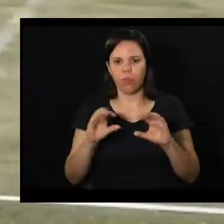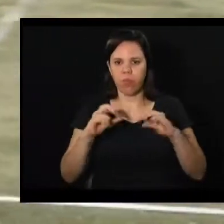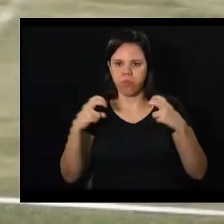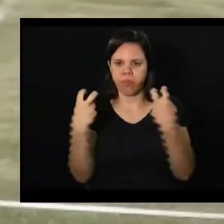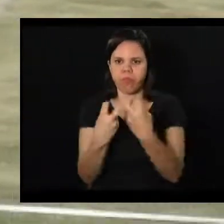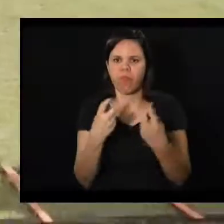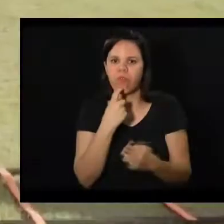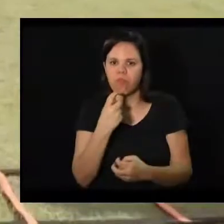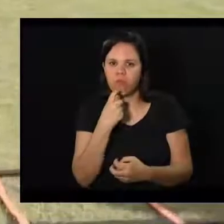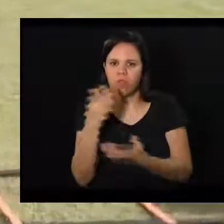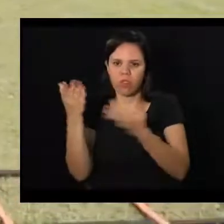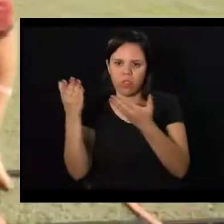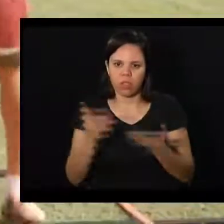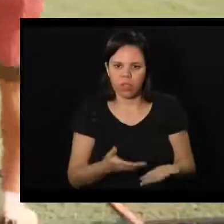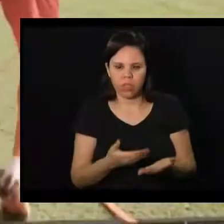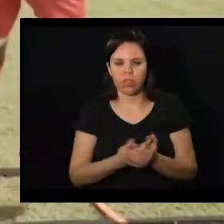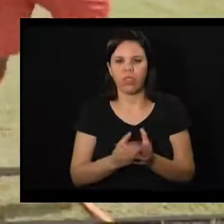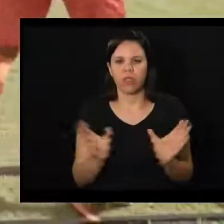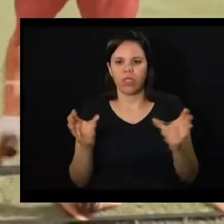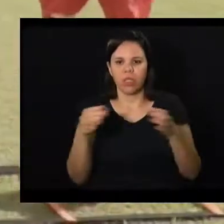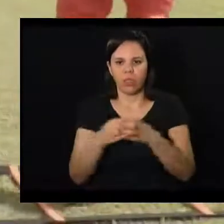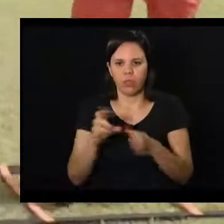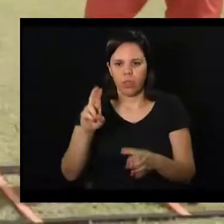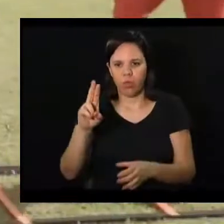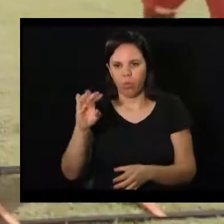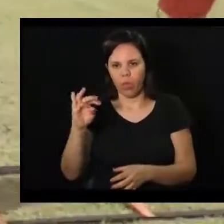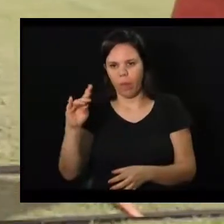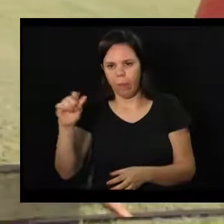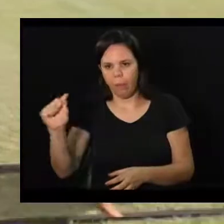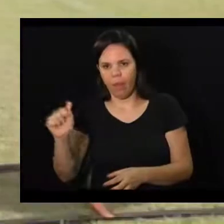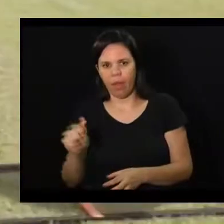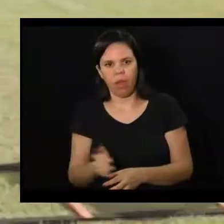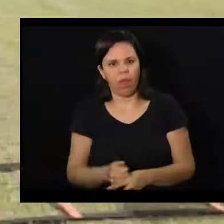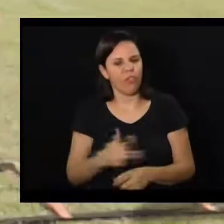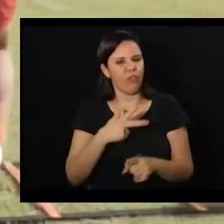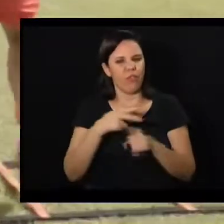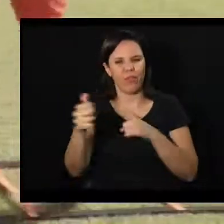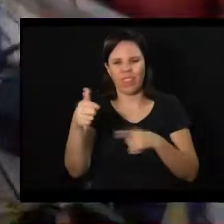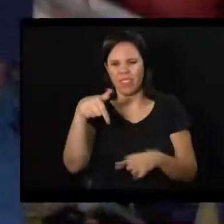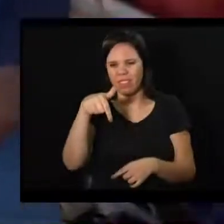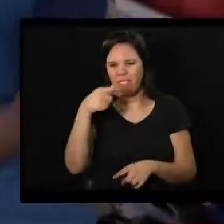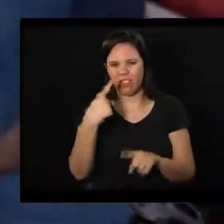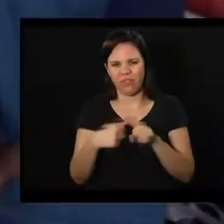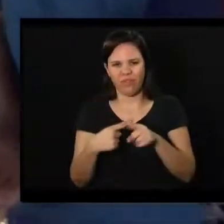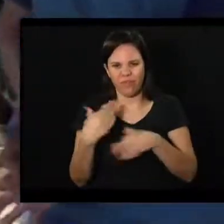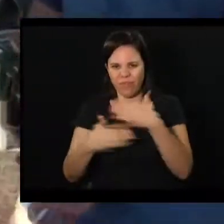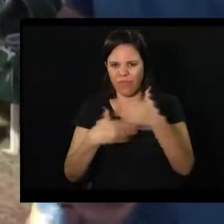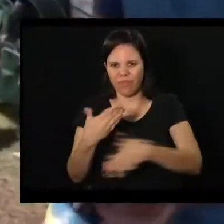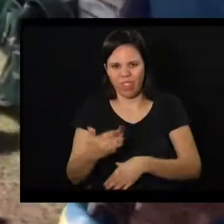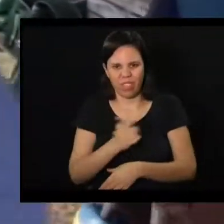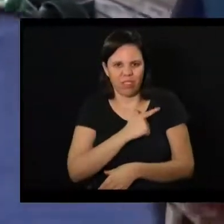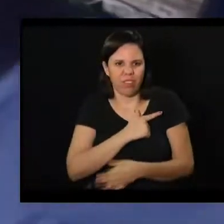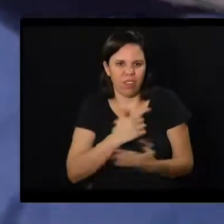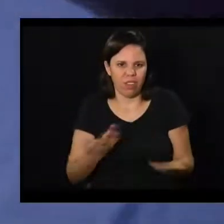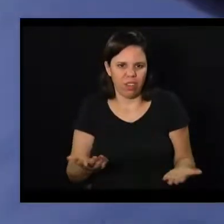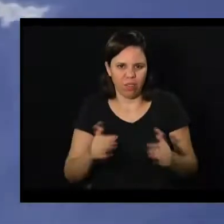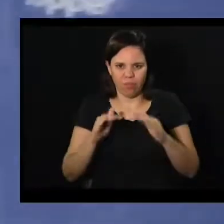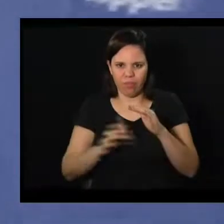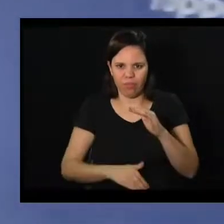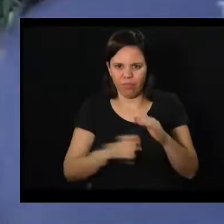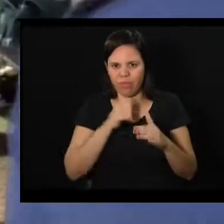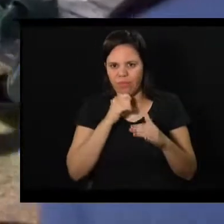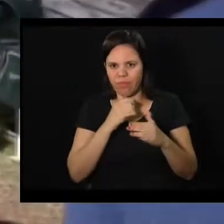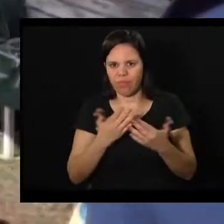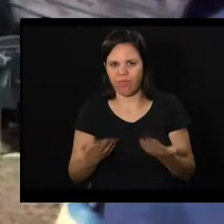recebe a equipe do Cuiabá. O Bugre não vence há 7 rodadas e está na zona de rebaixamento. O técnico